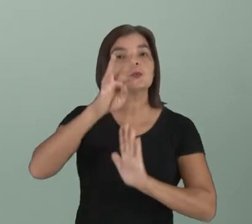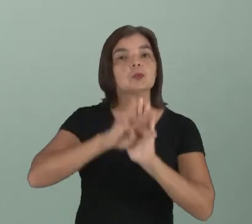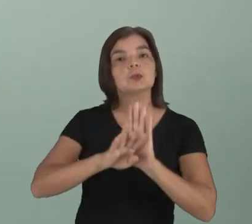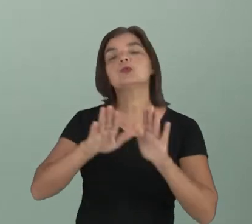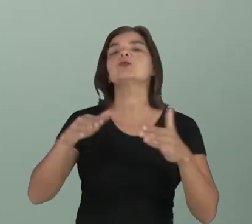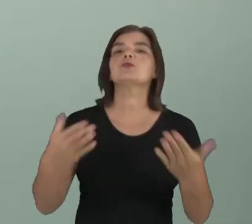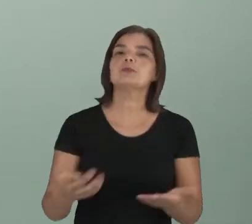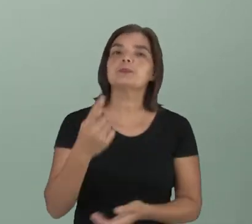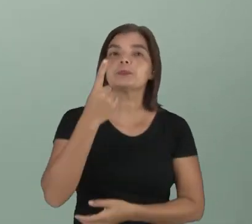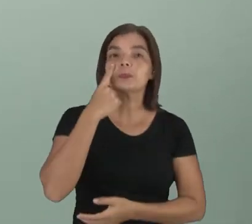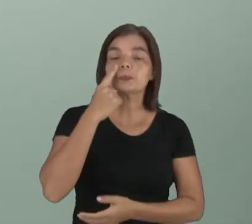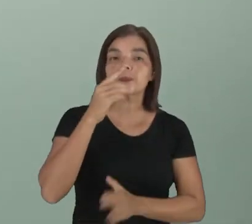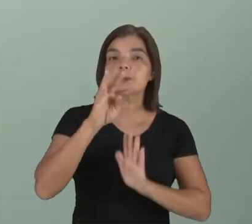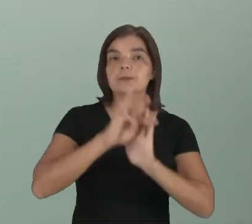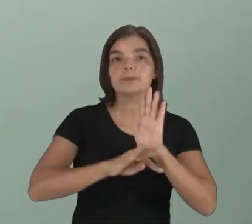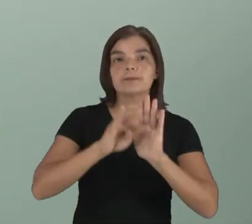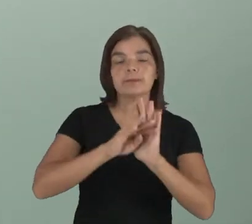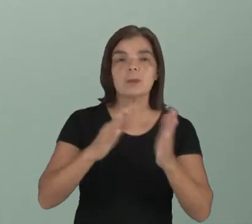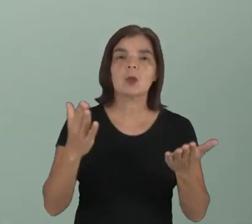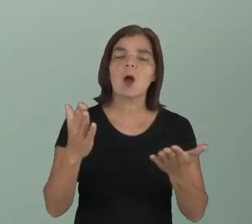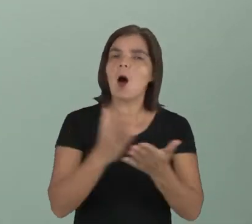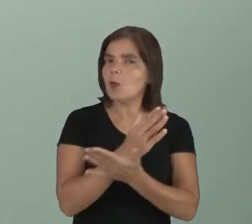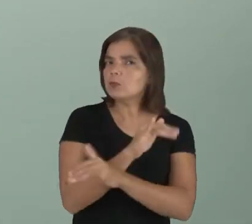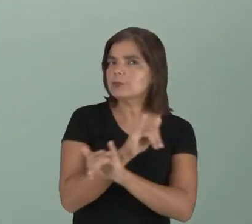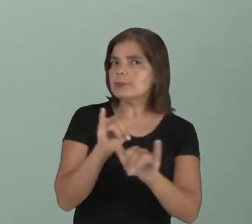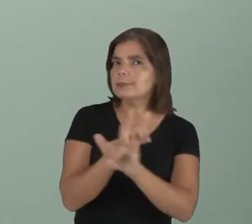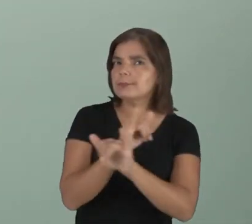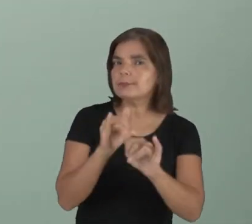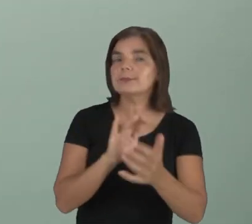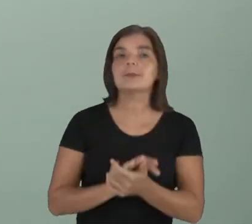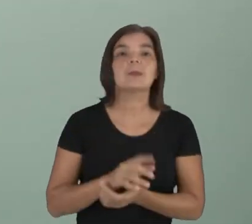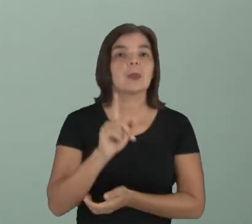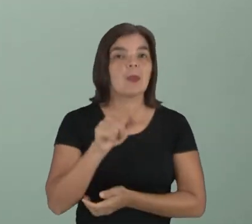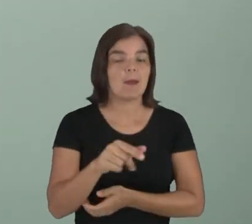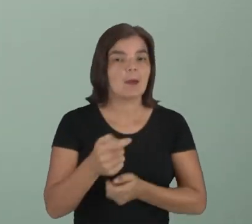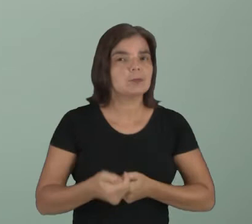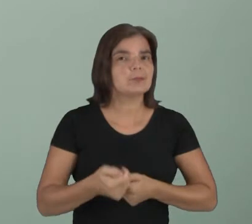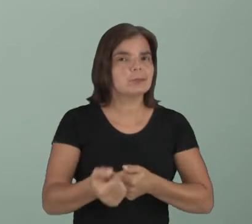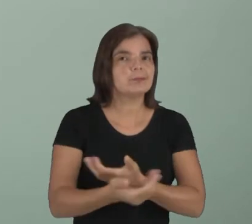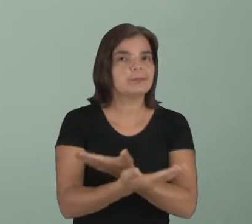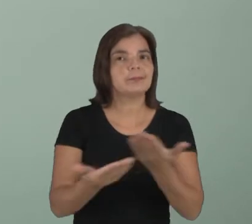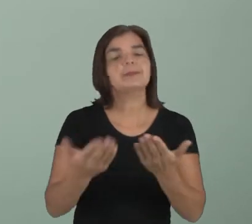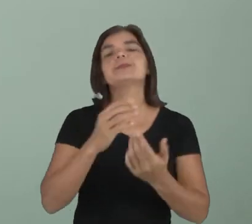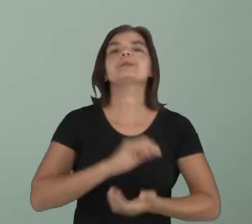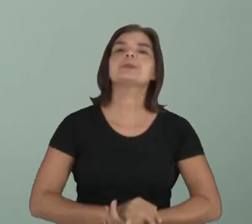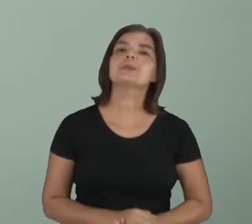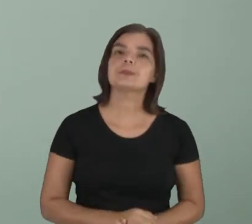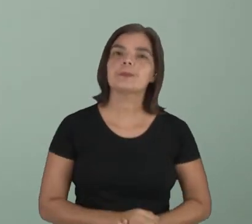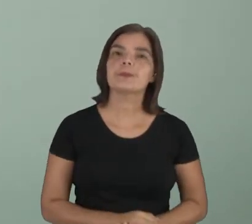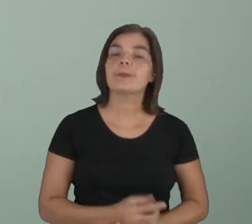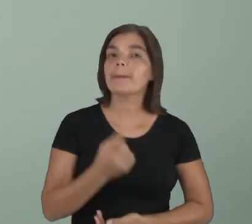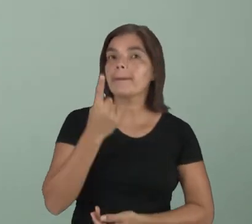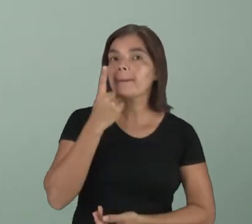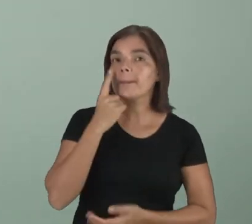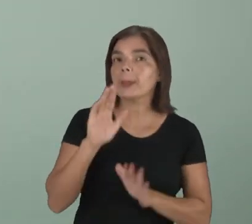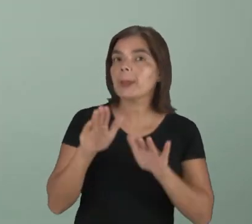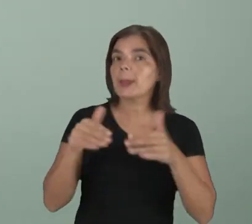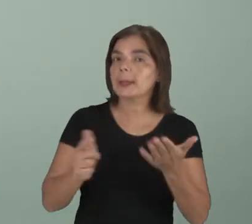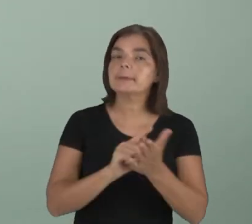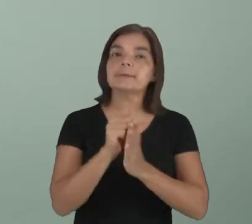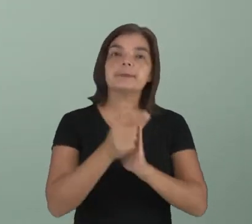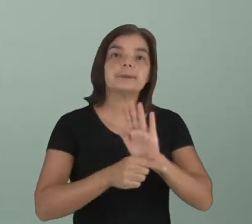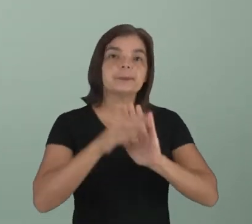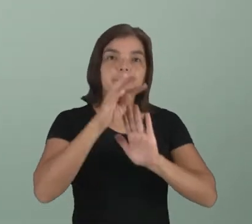texto. Veja que o texto nos trouxe aí algumas informações e essa é a dica que eu já vou dar para vocês. Vamos ver qual